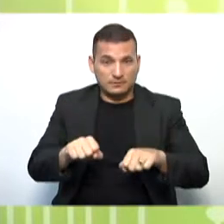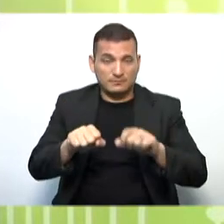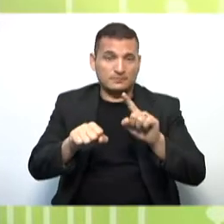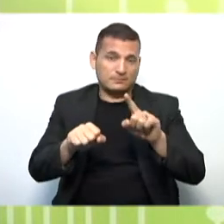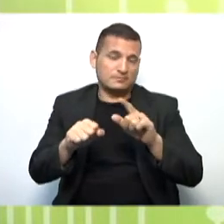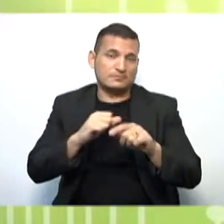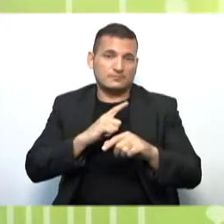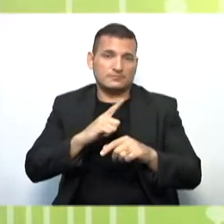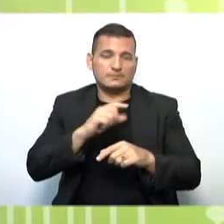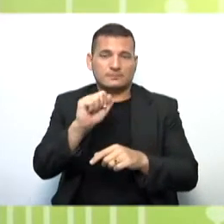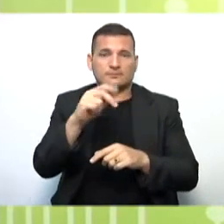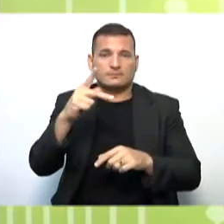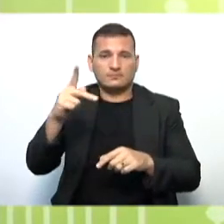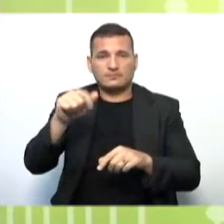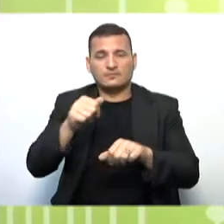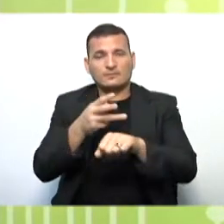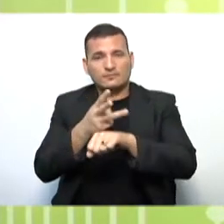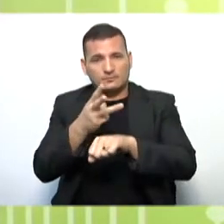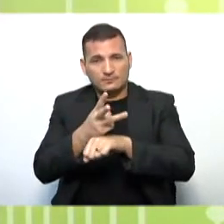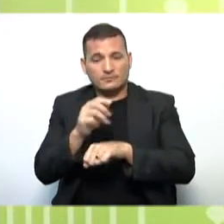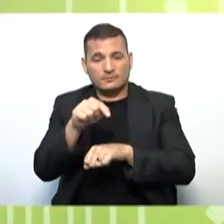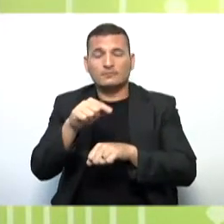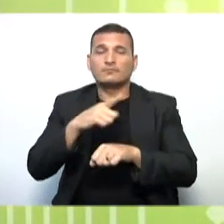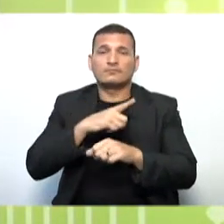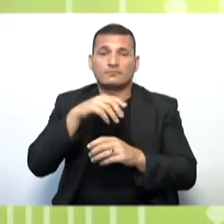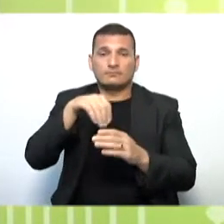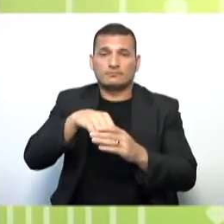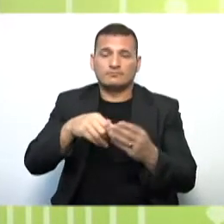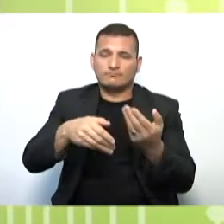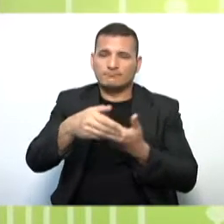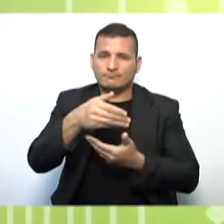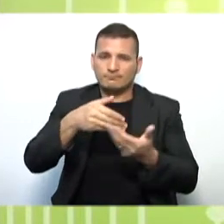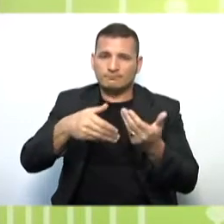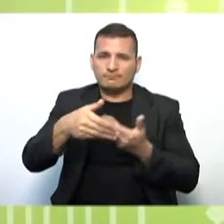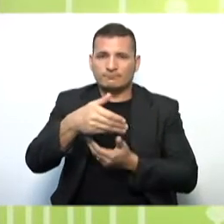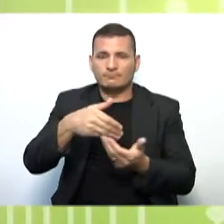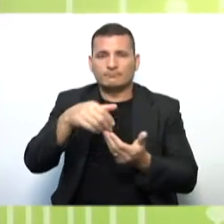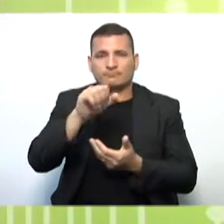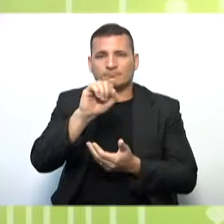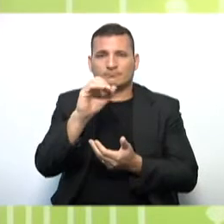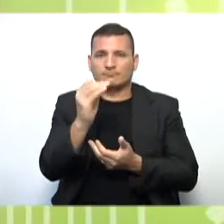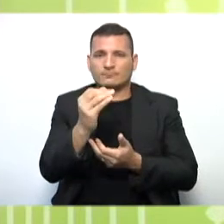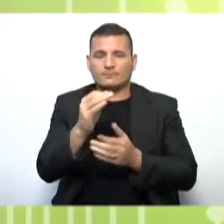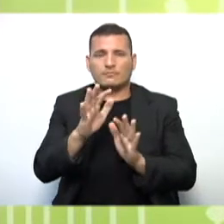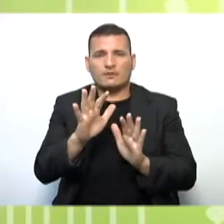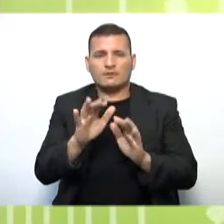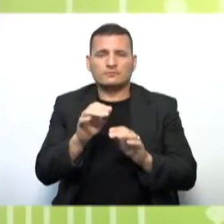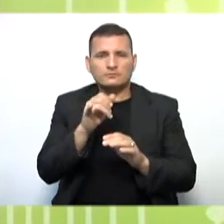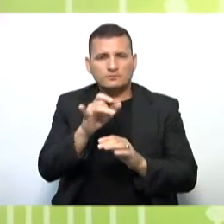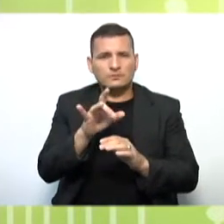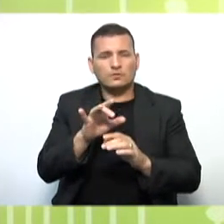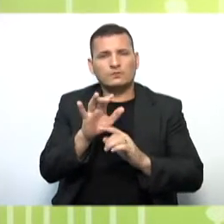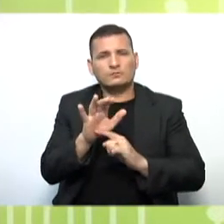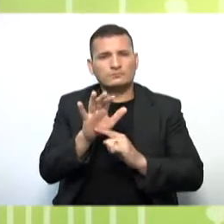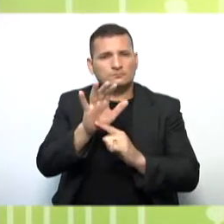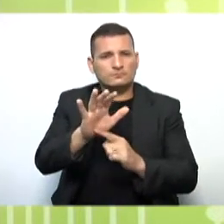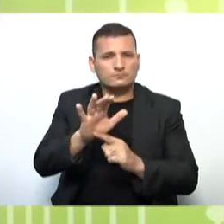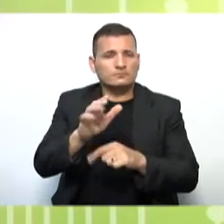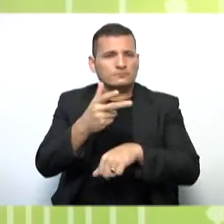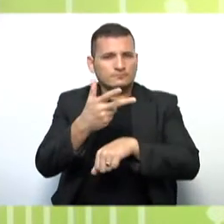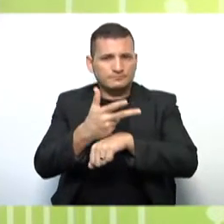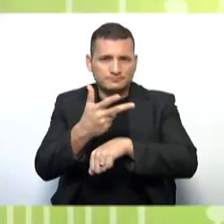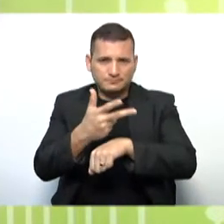WhatsApp, que está interagindo com o nosso sistema operacional. Só que o fato somente de demonstrar e exibir este